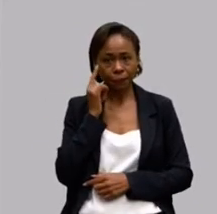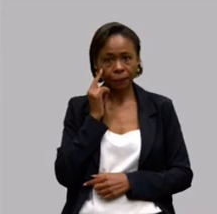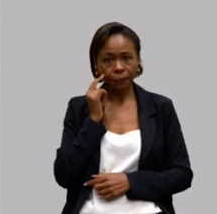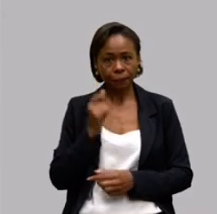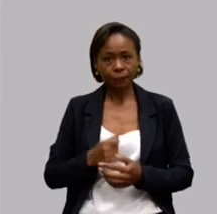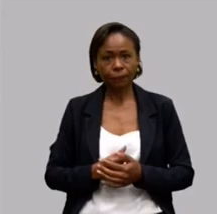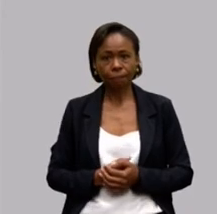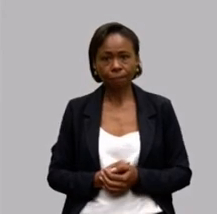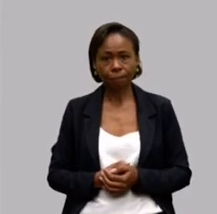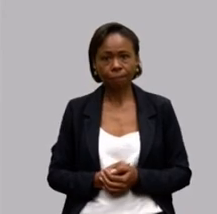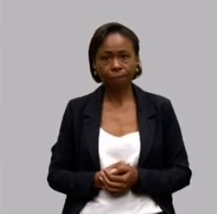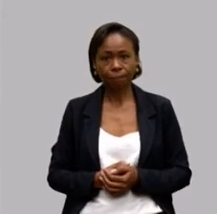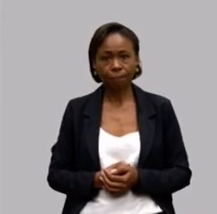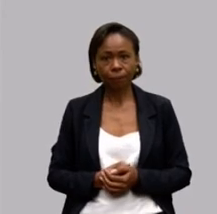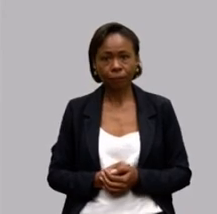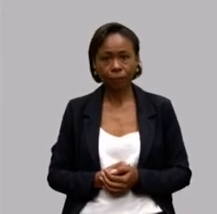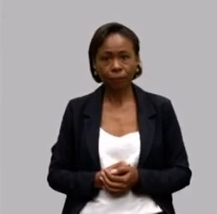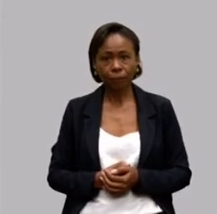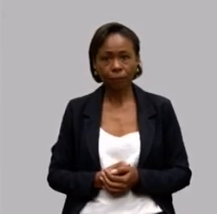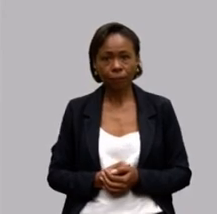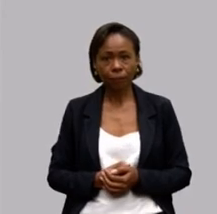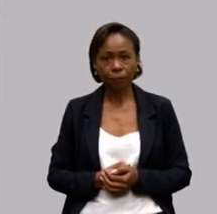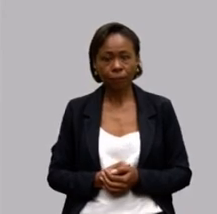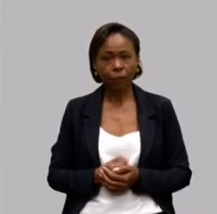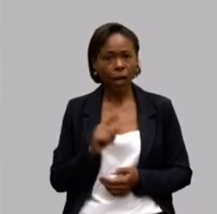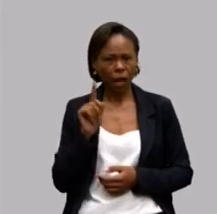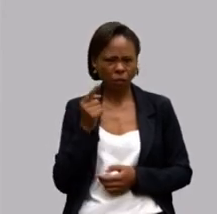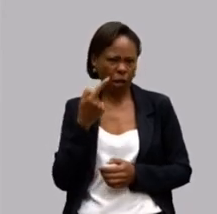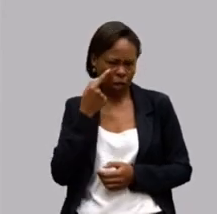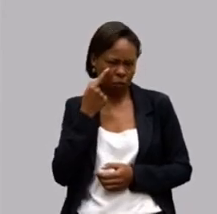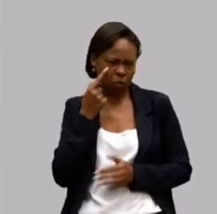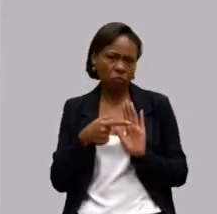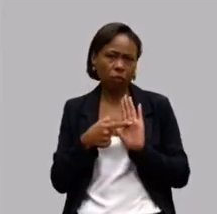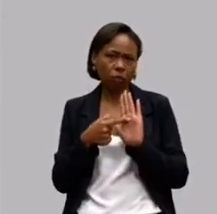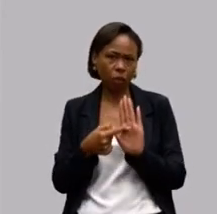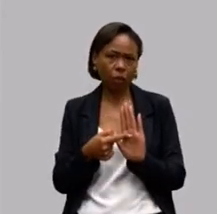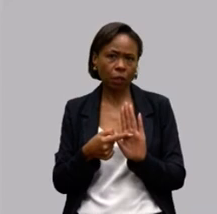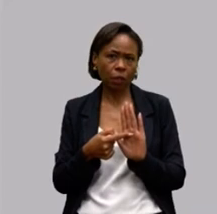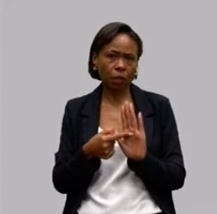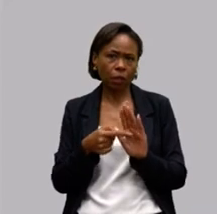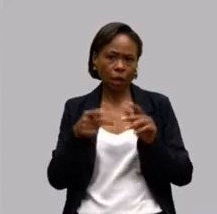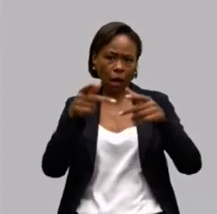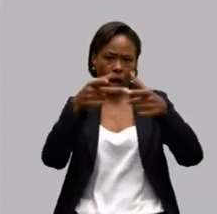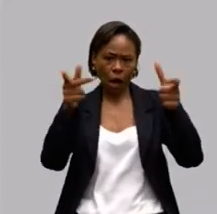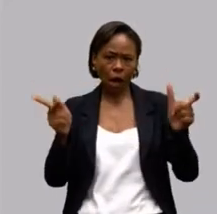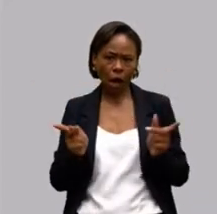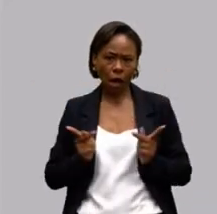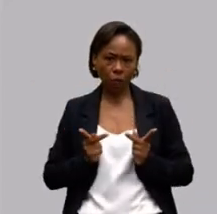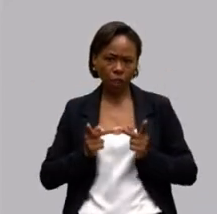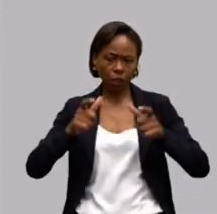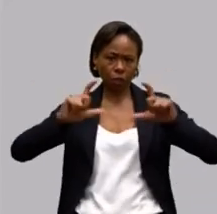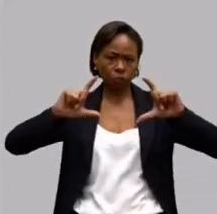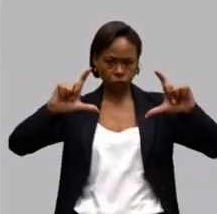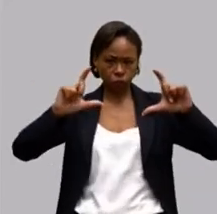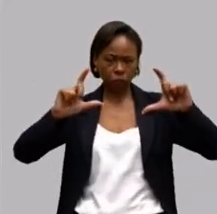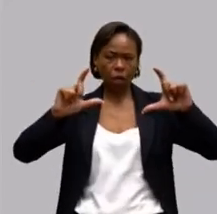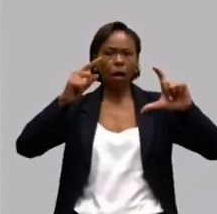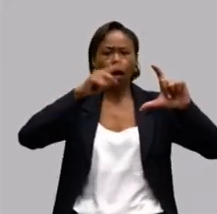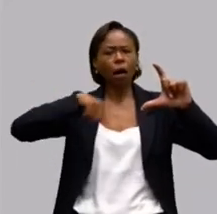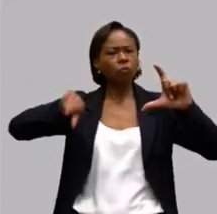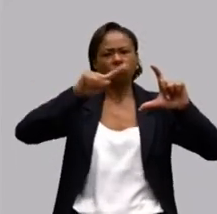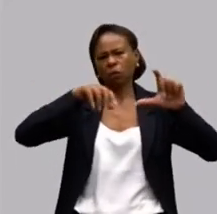Mas, aqui, só para demonstrar, utilizando a pizza é altamente educativa.